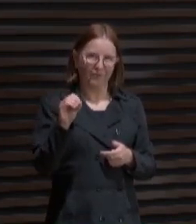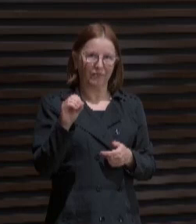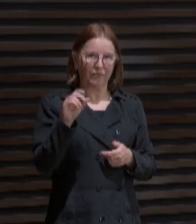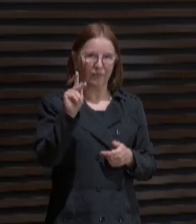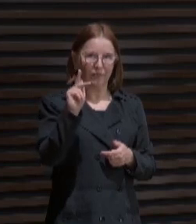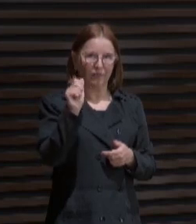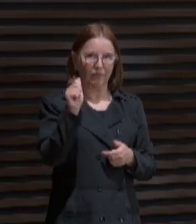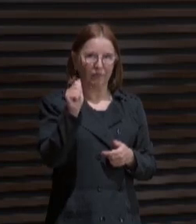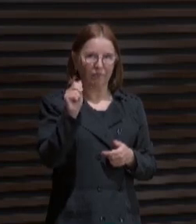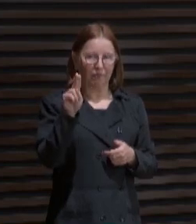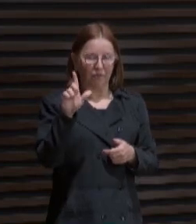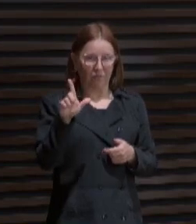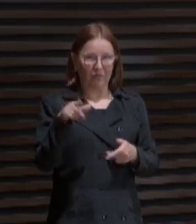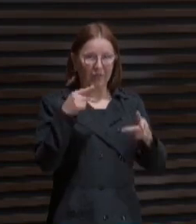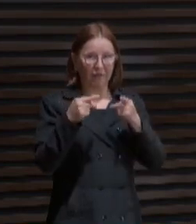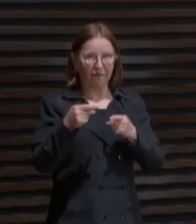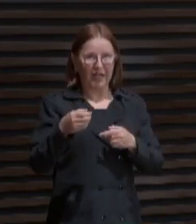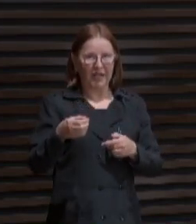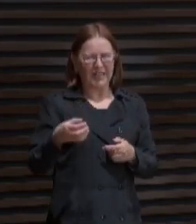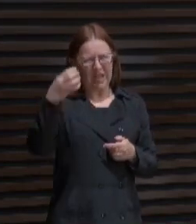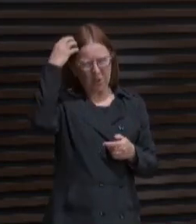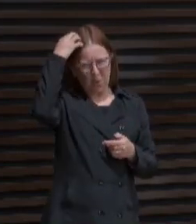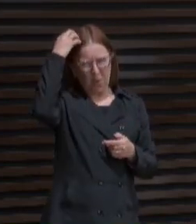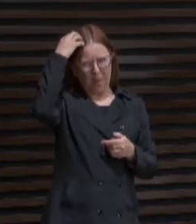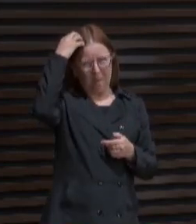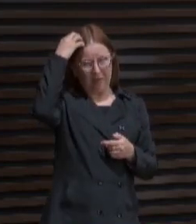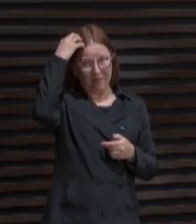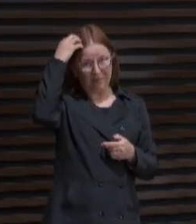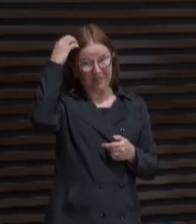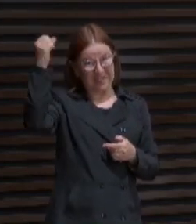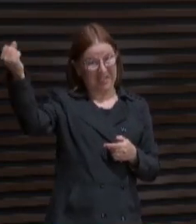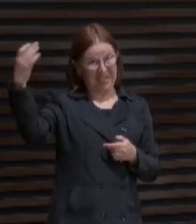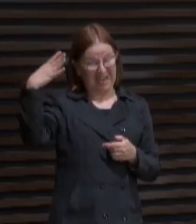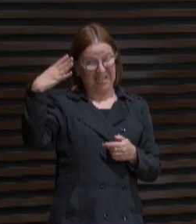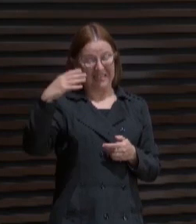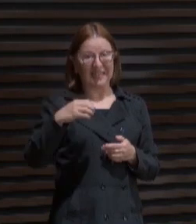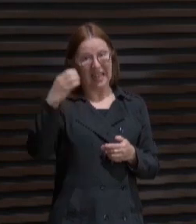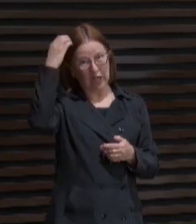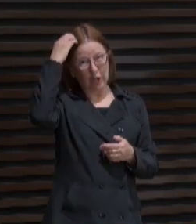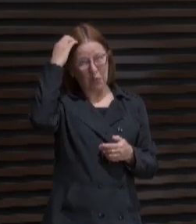A culpa é um sentimento. E aí ele trata nesse livro como Deus